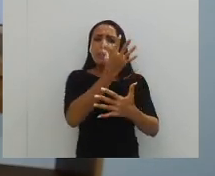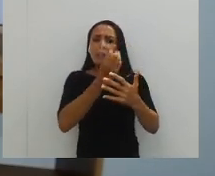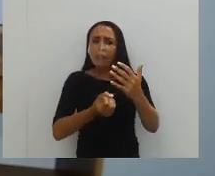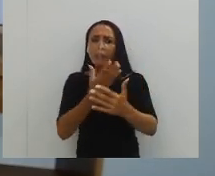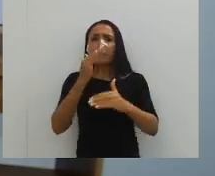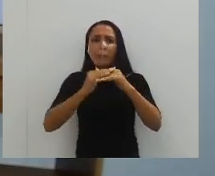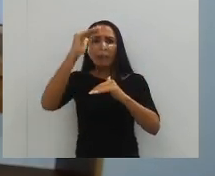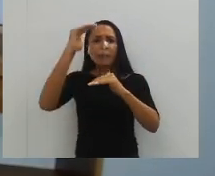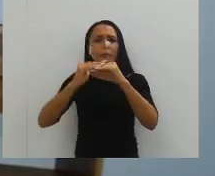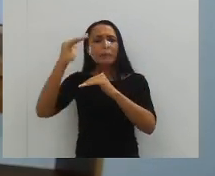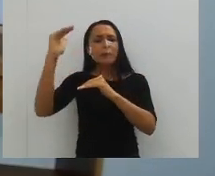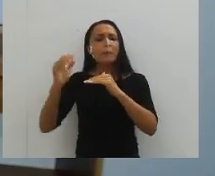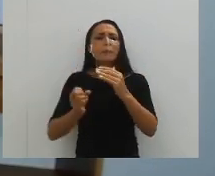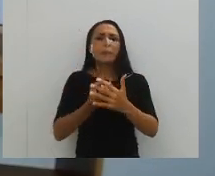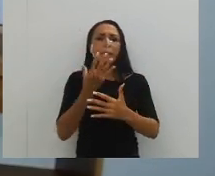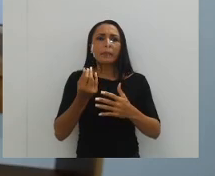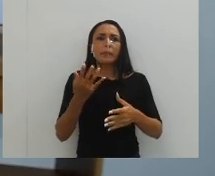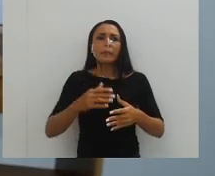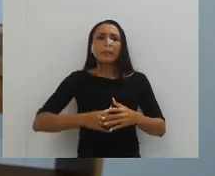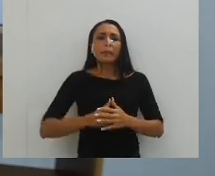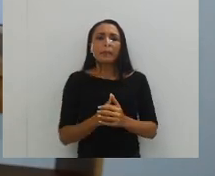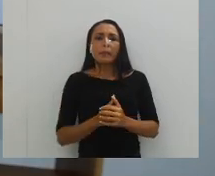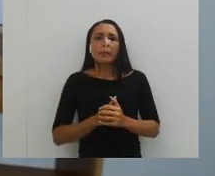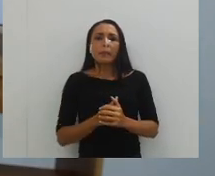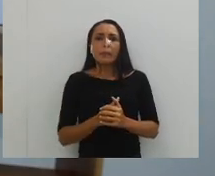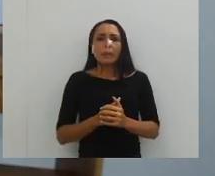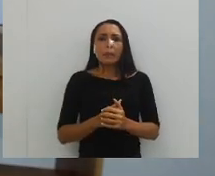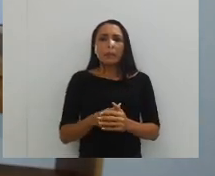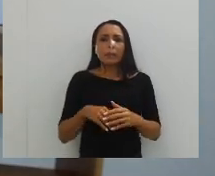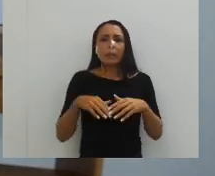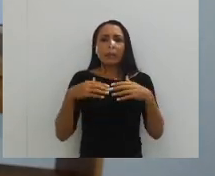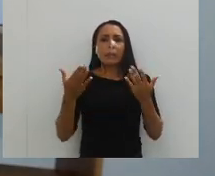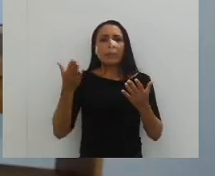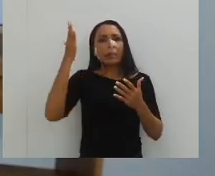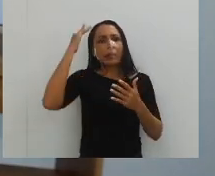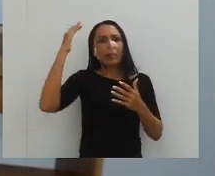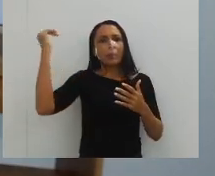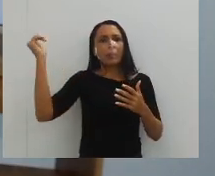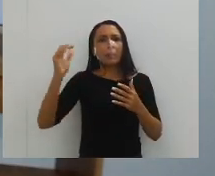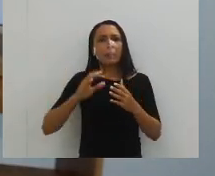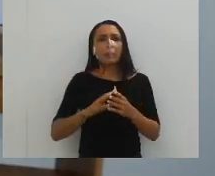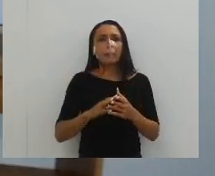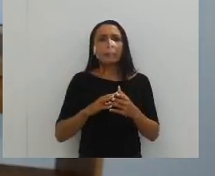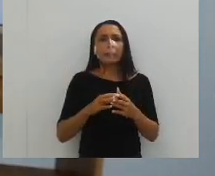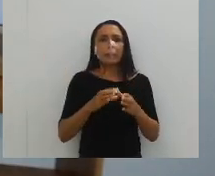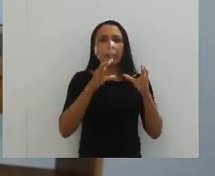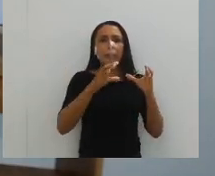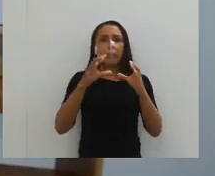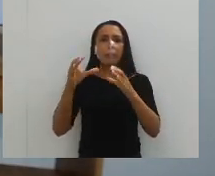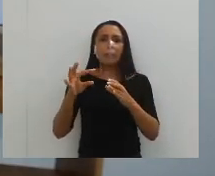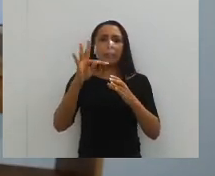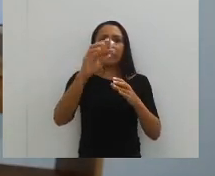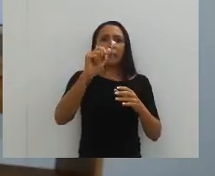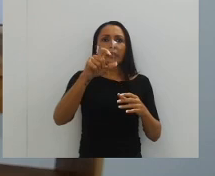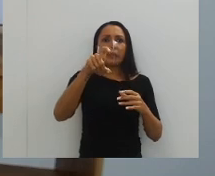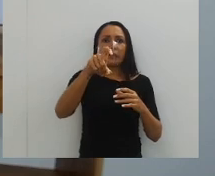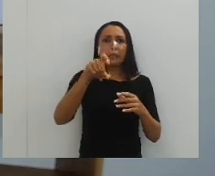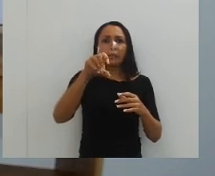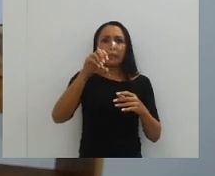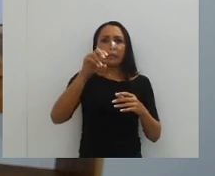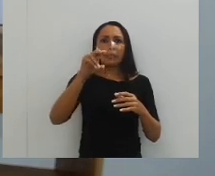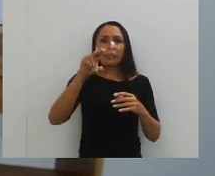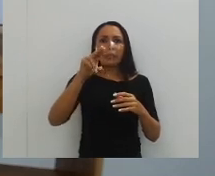mais categorias, é aí, ó, que ele vai criar as famosas categorias taxonômicas ou